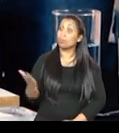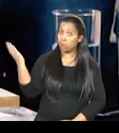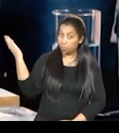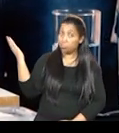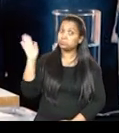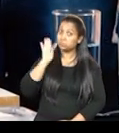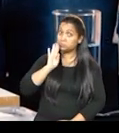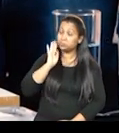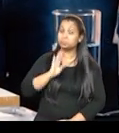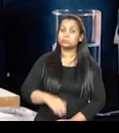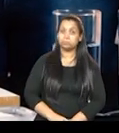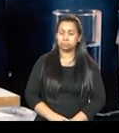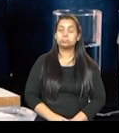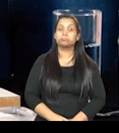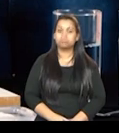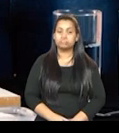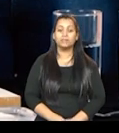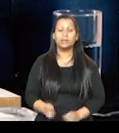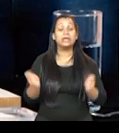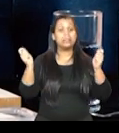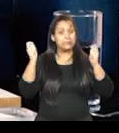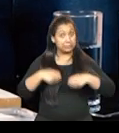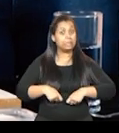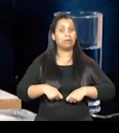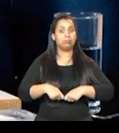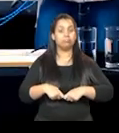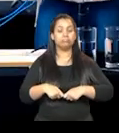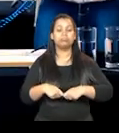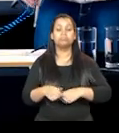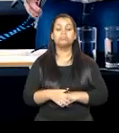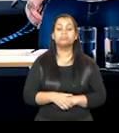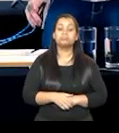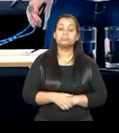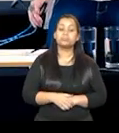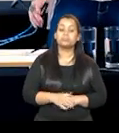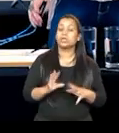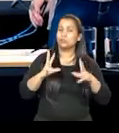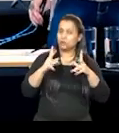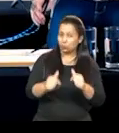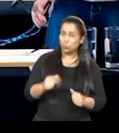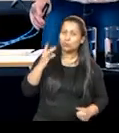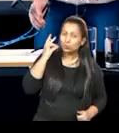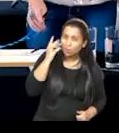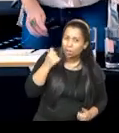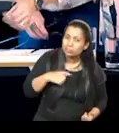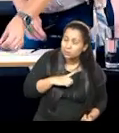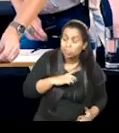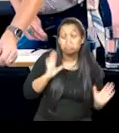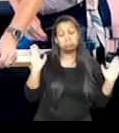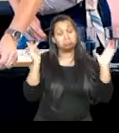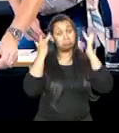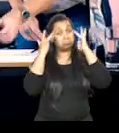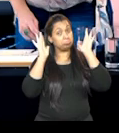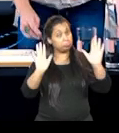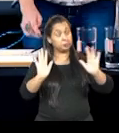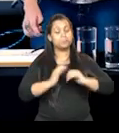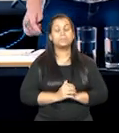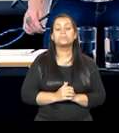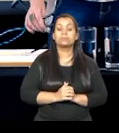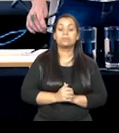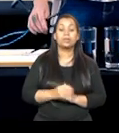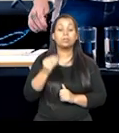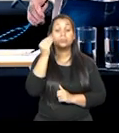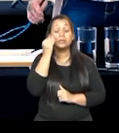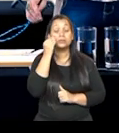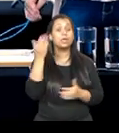Olha que bacana, o grafite, ele conduz eletricidade. Será que todos os lápis conduzem? Não sei. Vamos